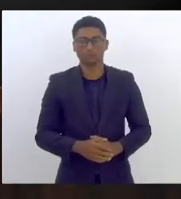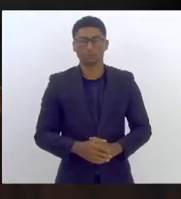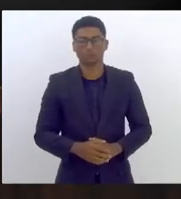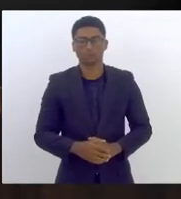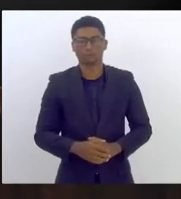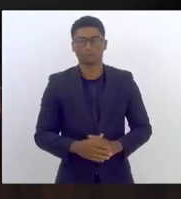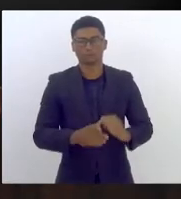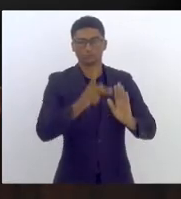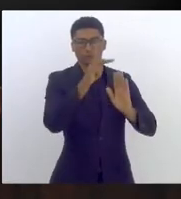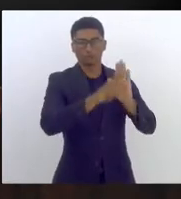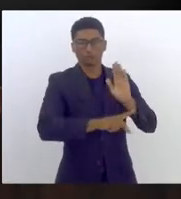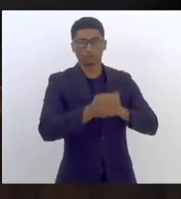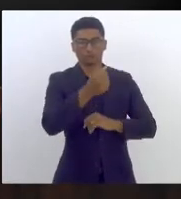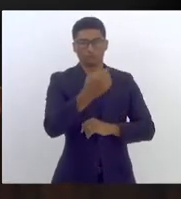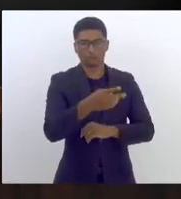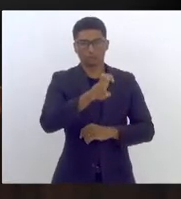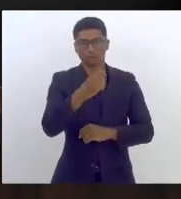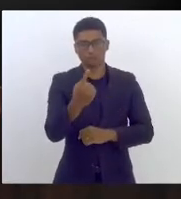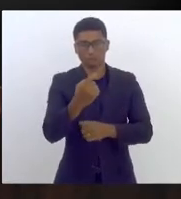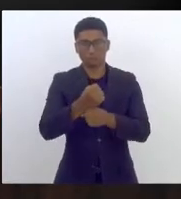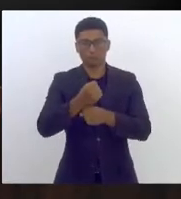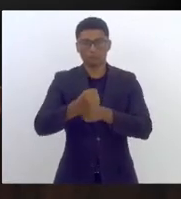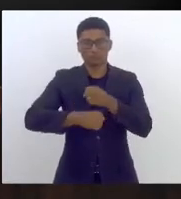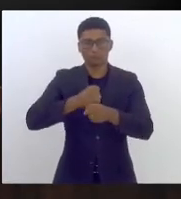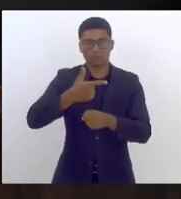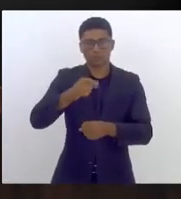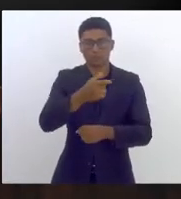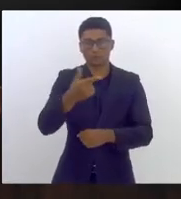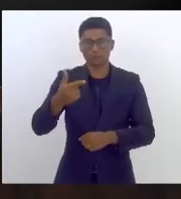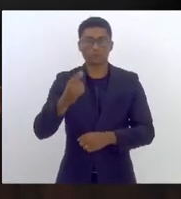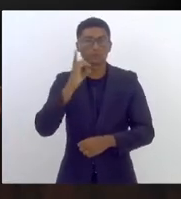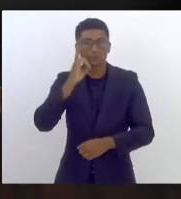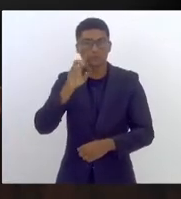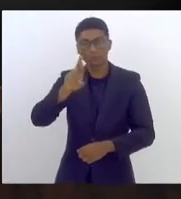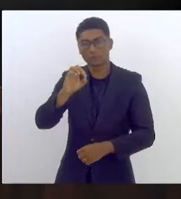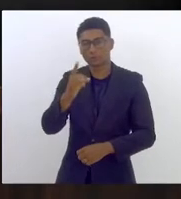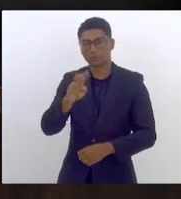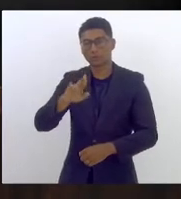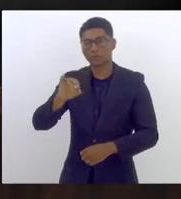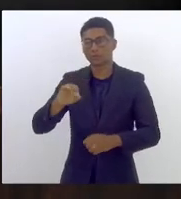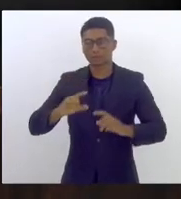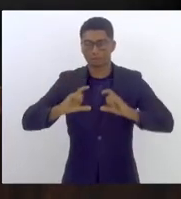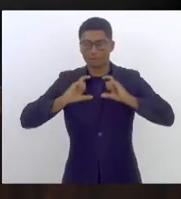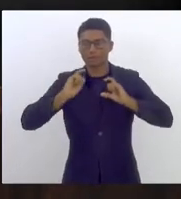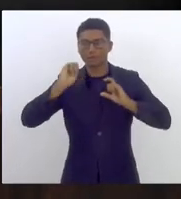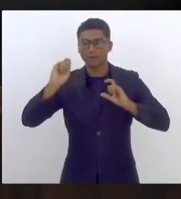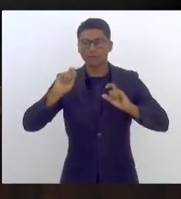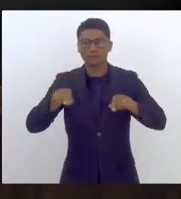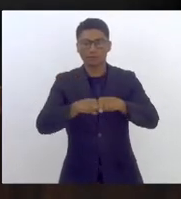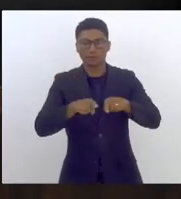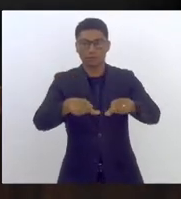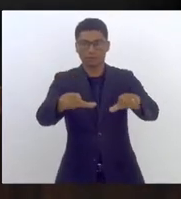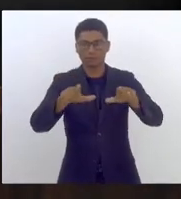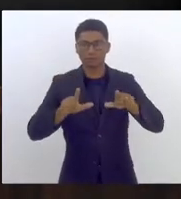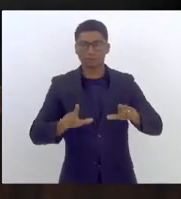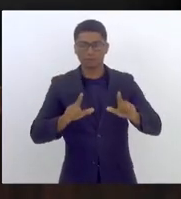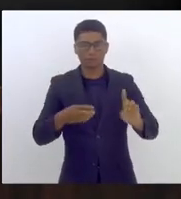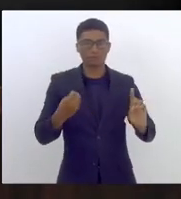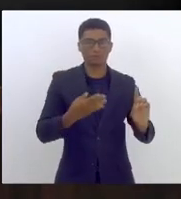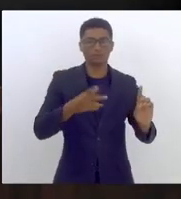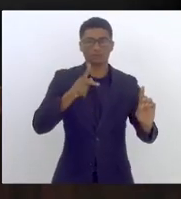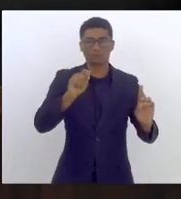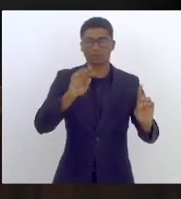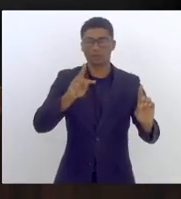autor projeto resolução 1451 de 22 de autoria Deputado Rodrigo Amorim consegue medalha Tiradentes respectivo diploma senhora Patrícia